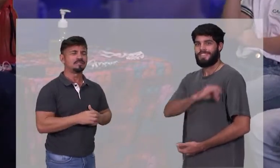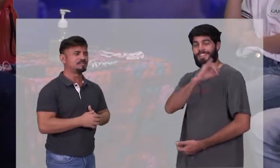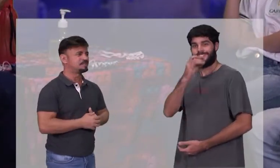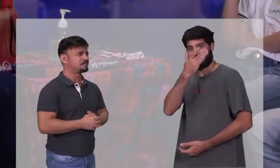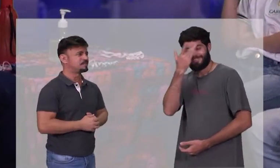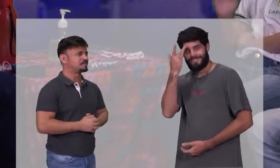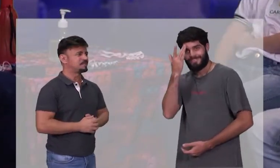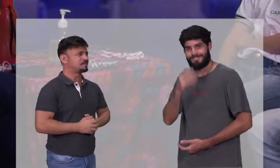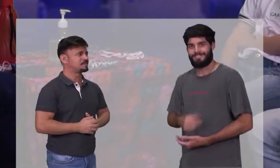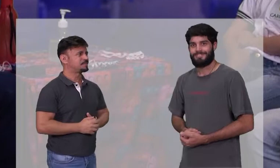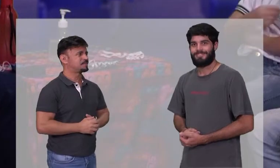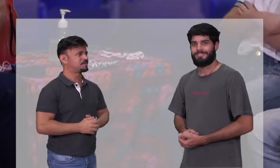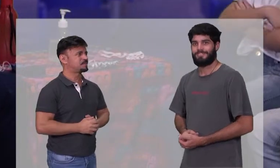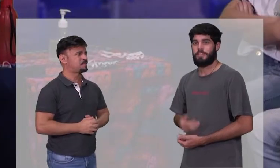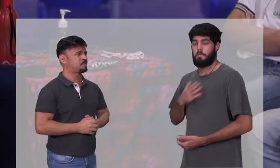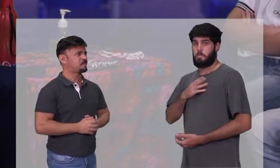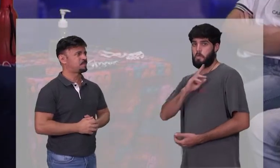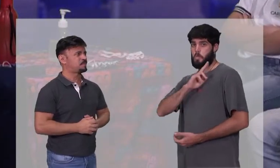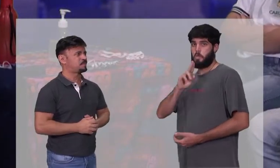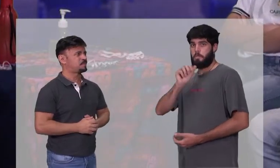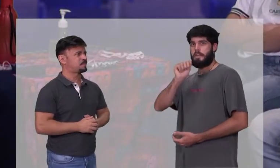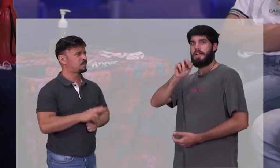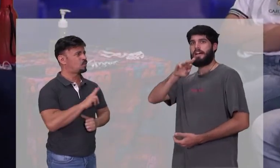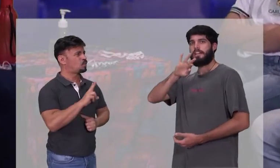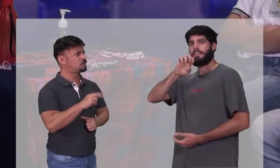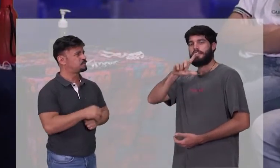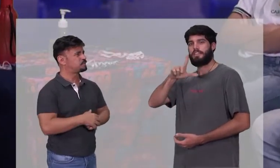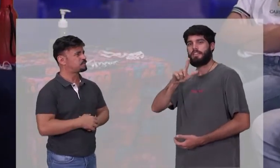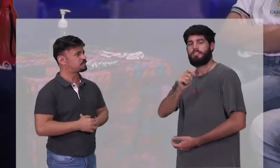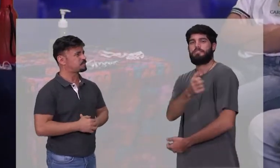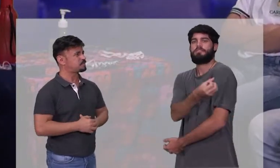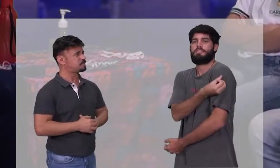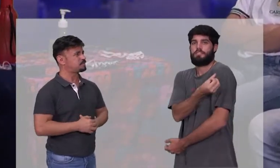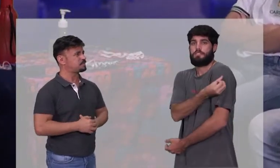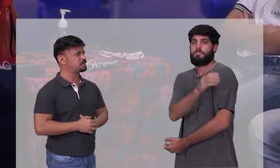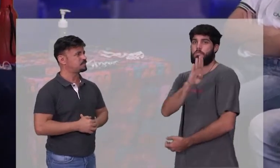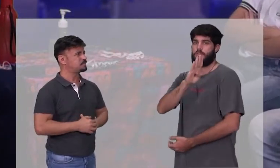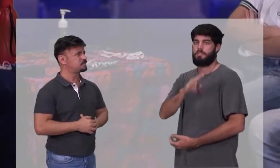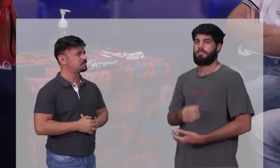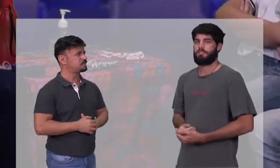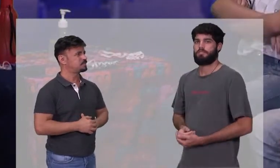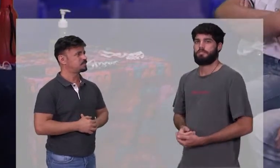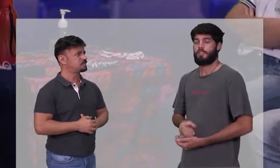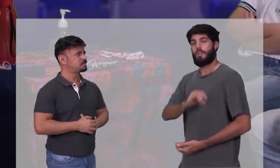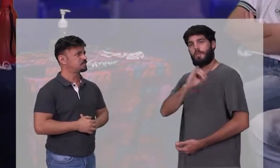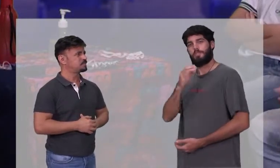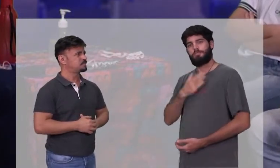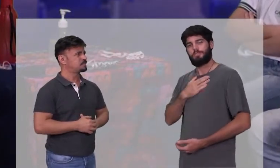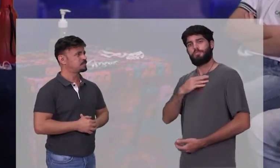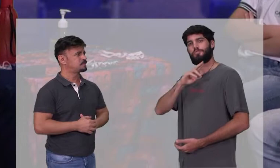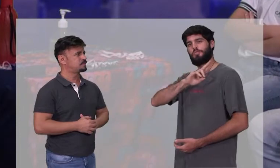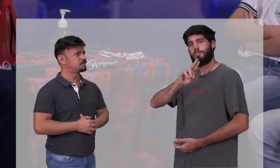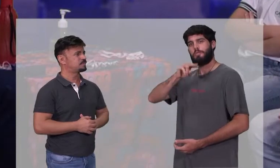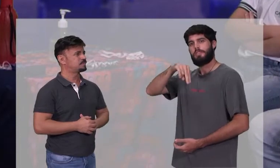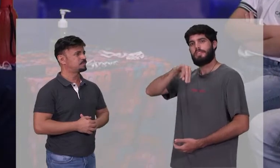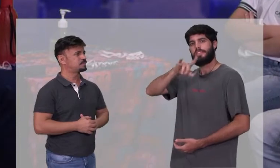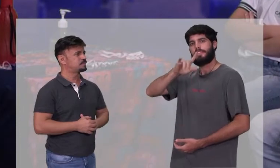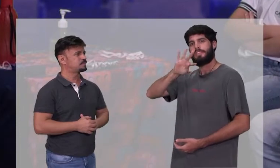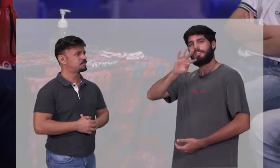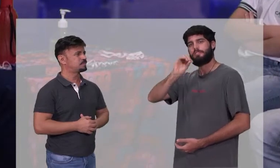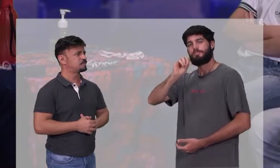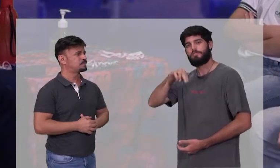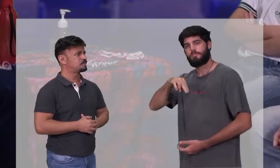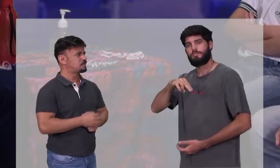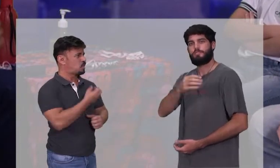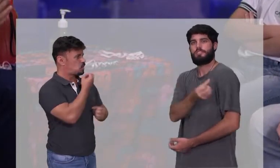comigo. Oi, gente. Qual que é seu nome? Meu nome é Ariel, sou do sexto ano B. Oi, meu nome é Newton e eu sou do